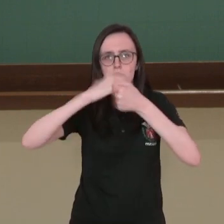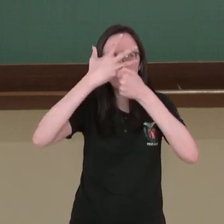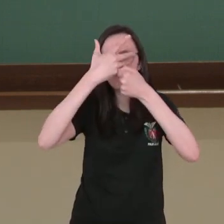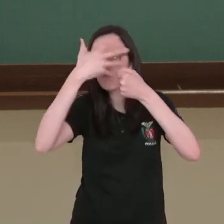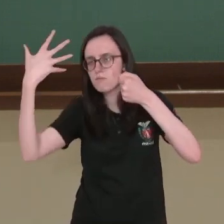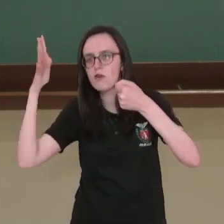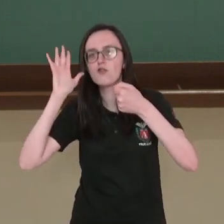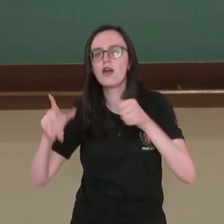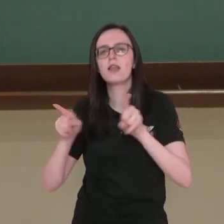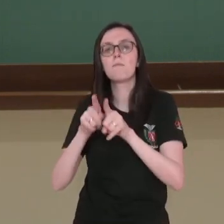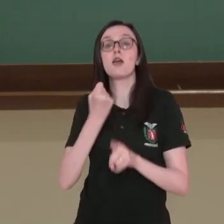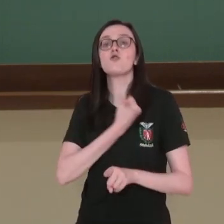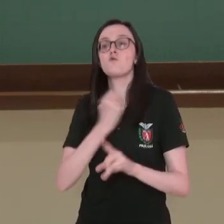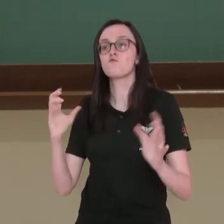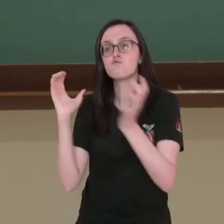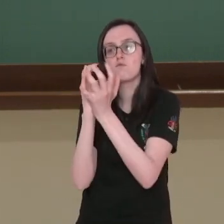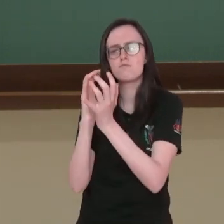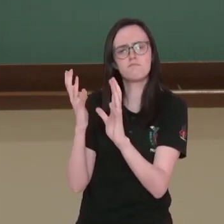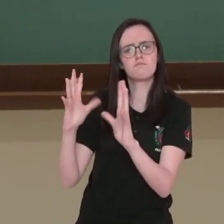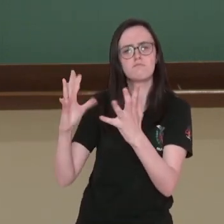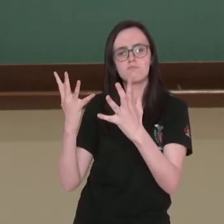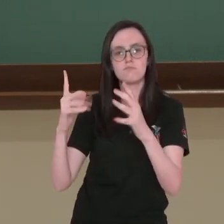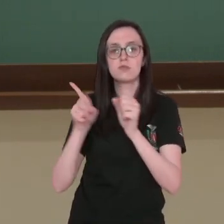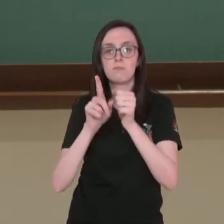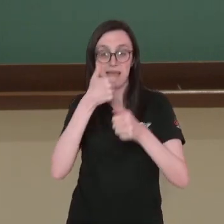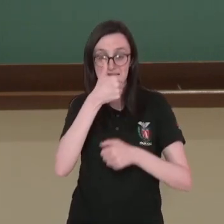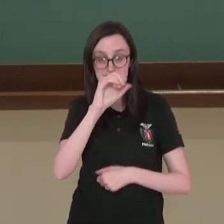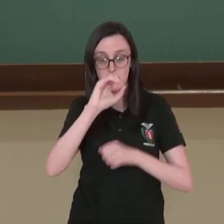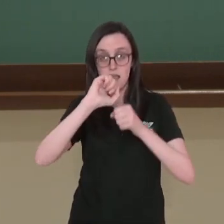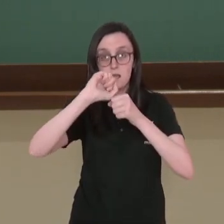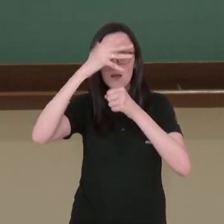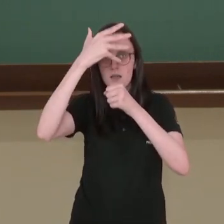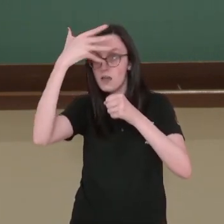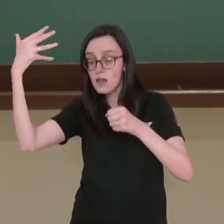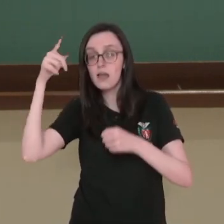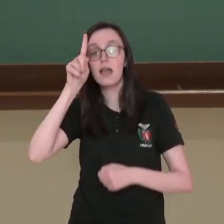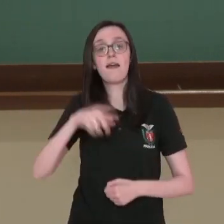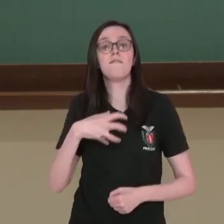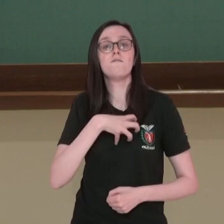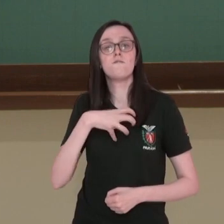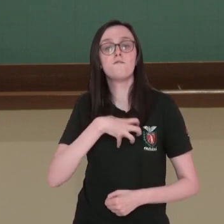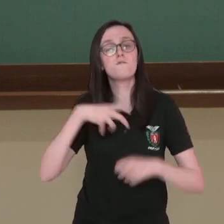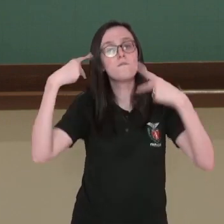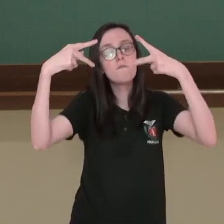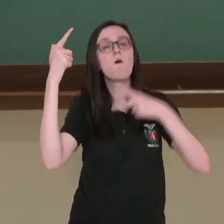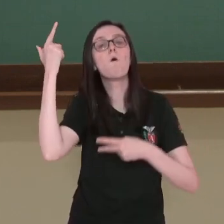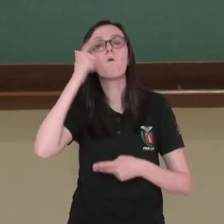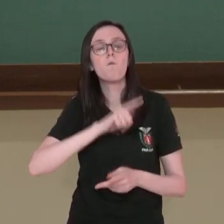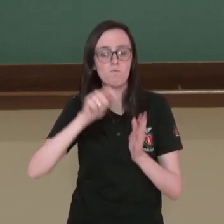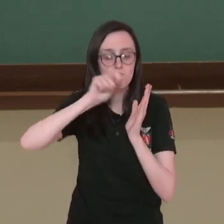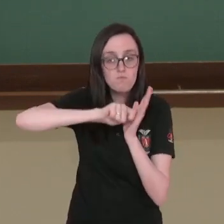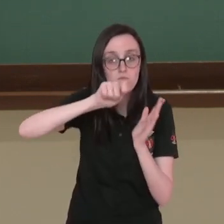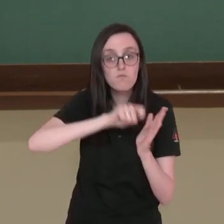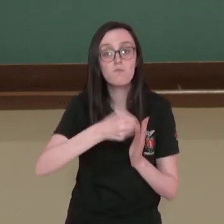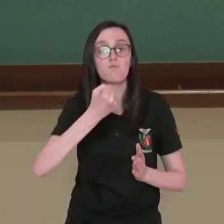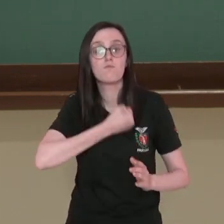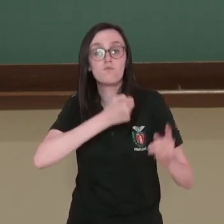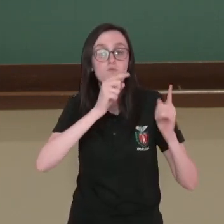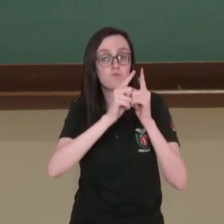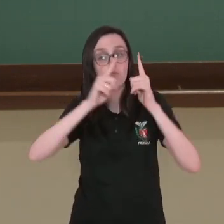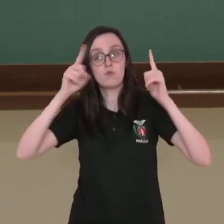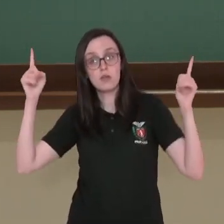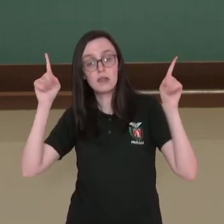ordem de grandeza. A notação científica é uma maneira de você escrever números grandes